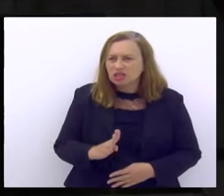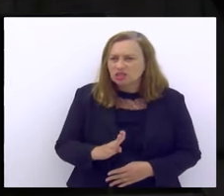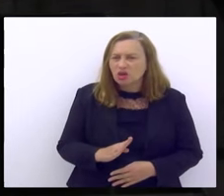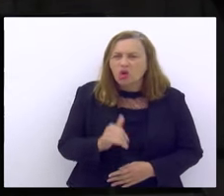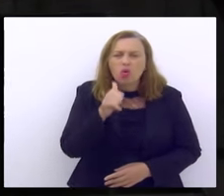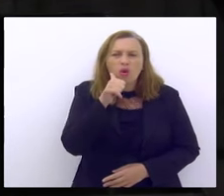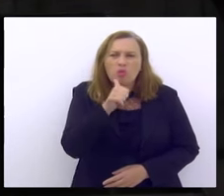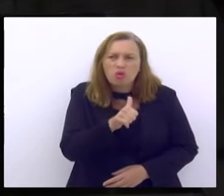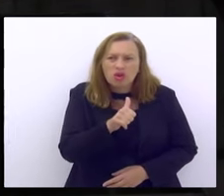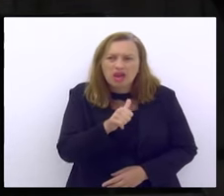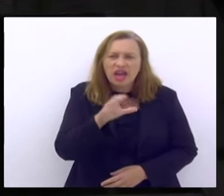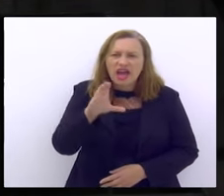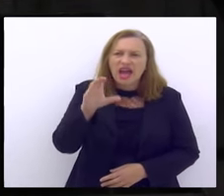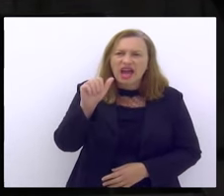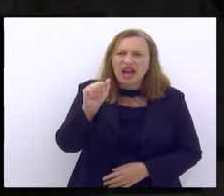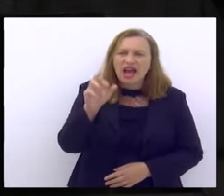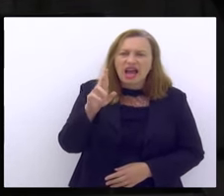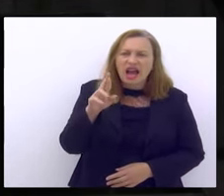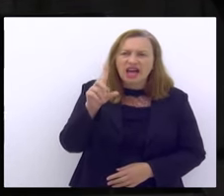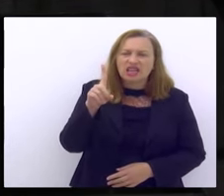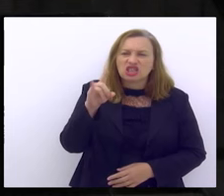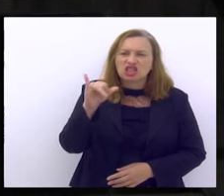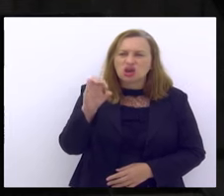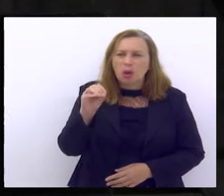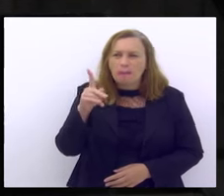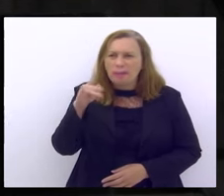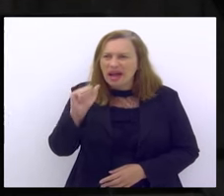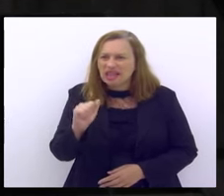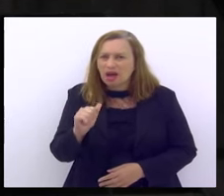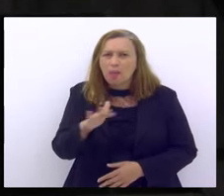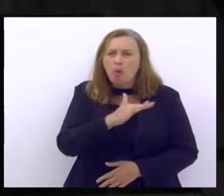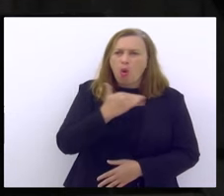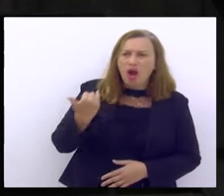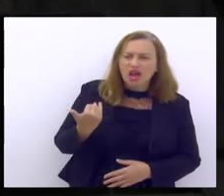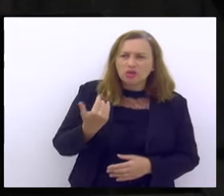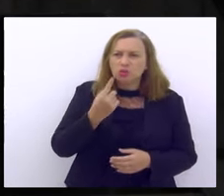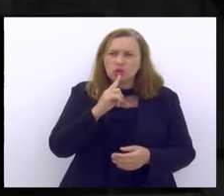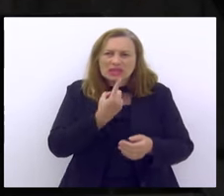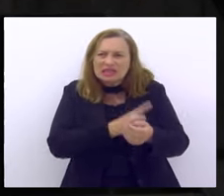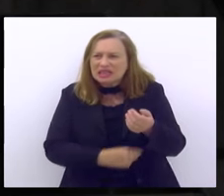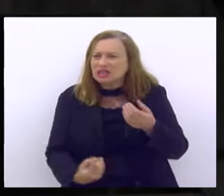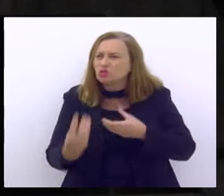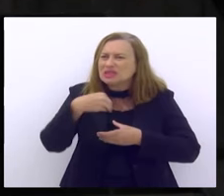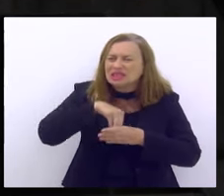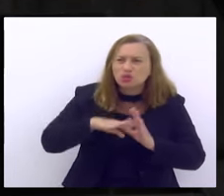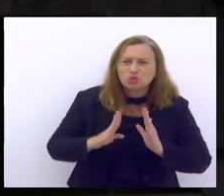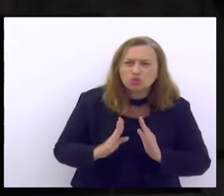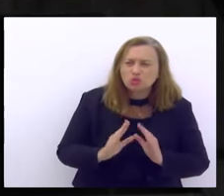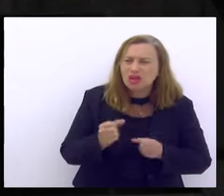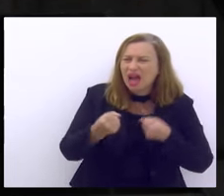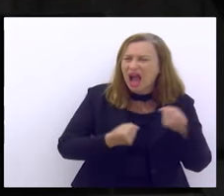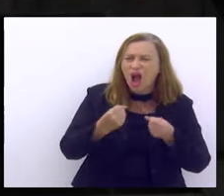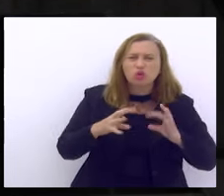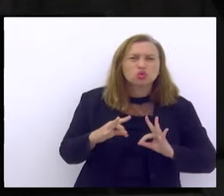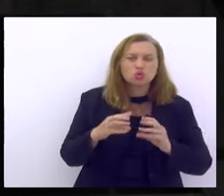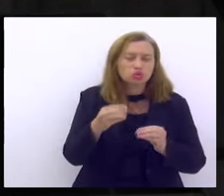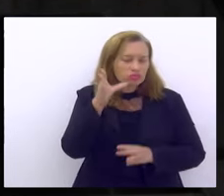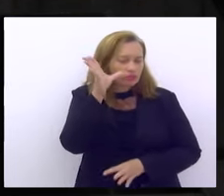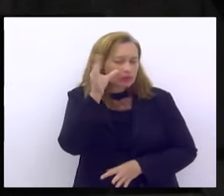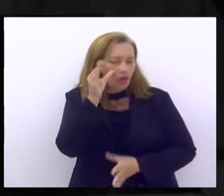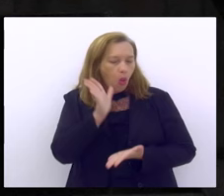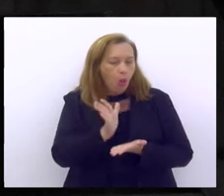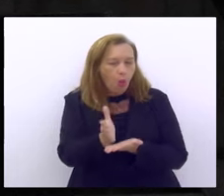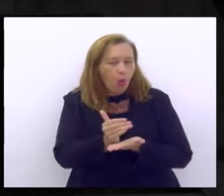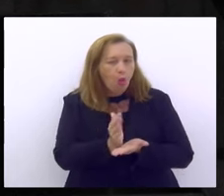uma senhora cardiopata morrendo, sangrando dentro do carro, tudo por interesses